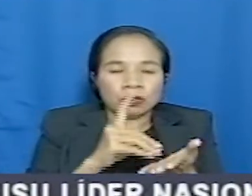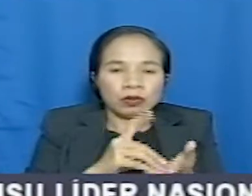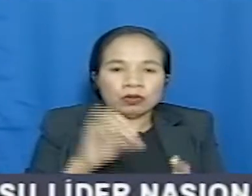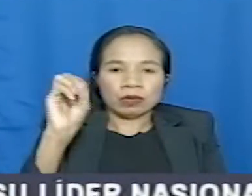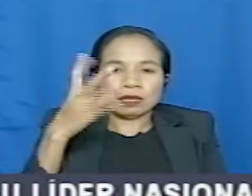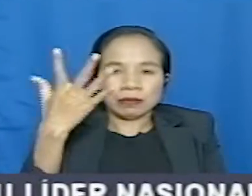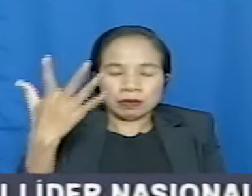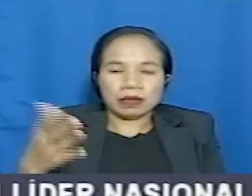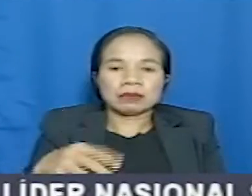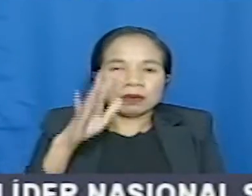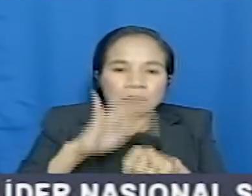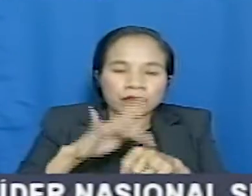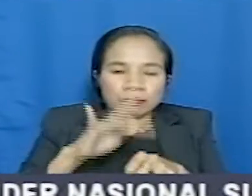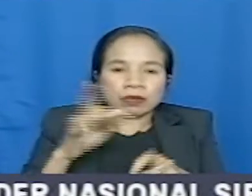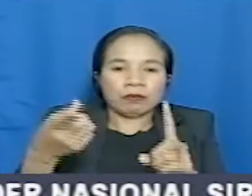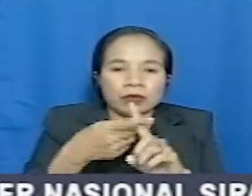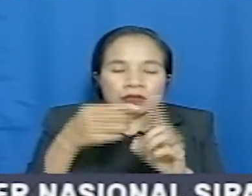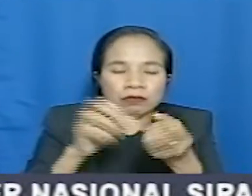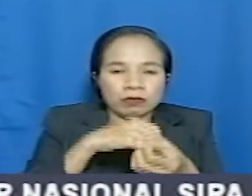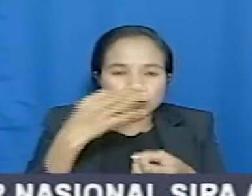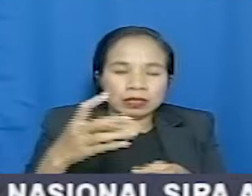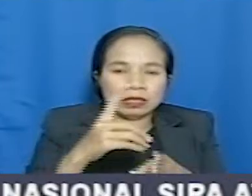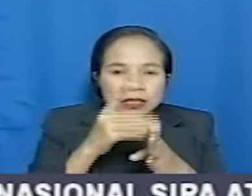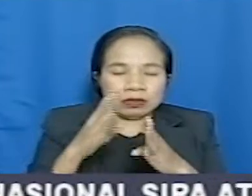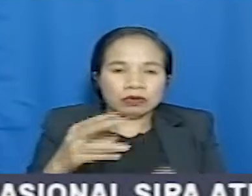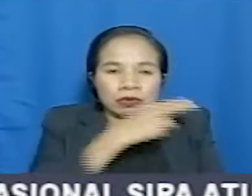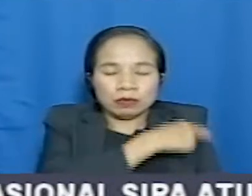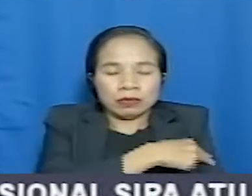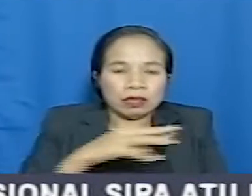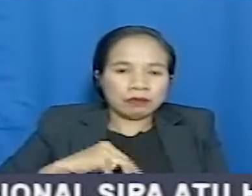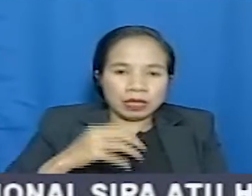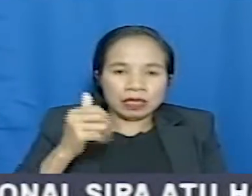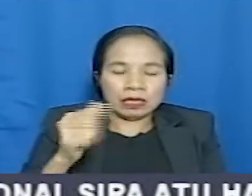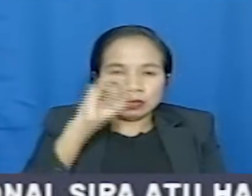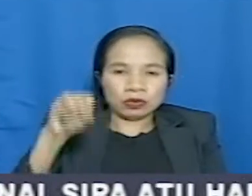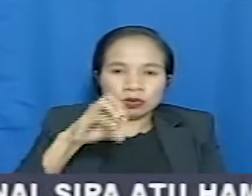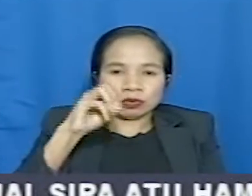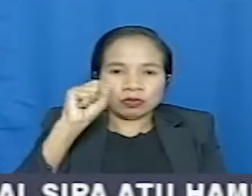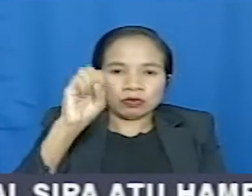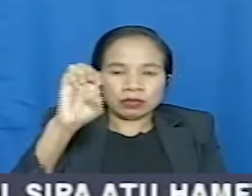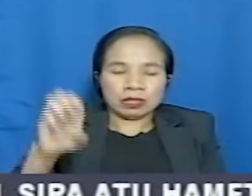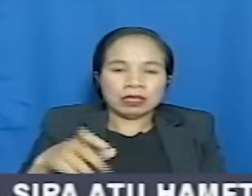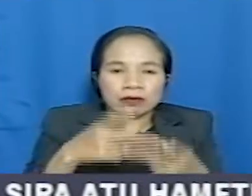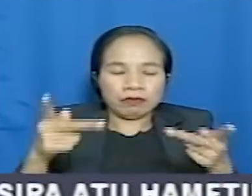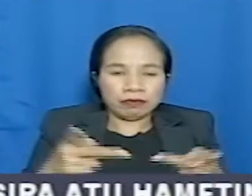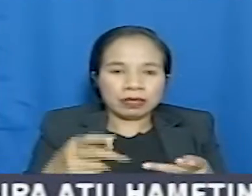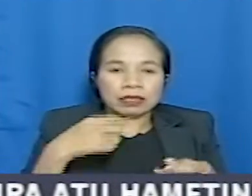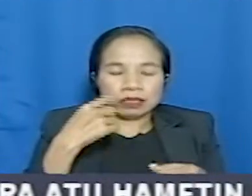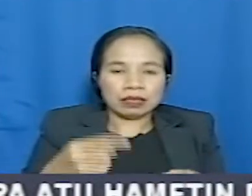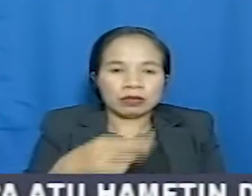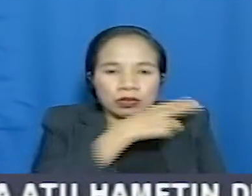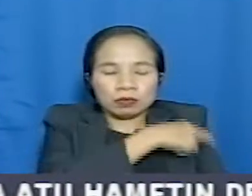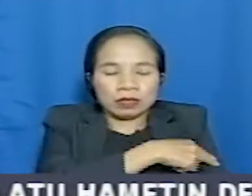confirmado positivo COVID-19. Diretor apoio Hospital Referral Maliana José Marçal da Cruz e Aniclar Fatin informa Hospital Referral